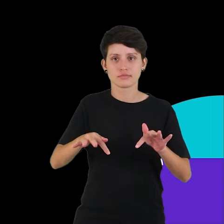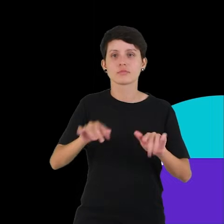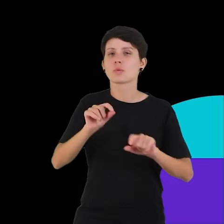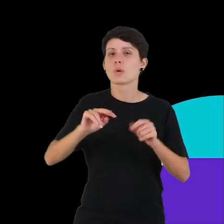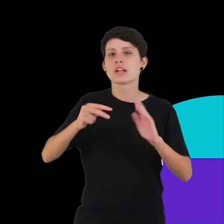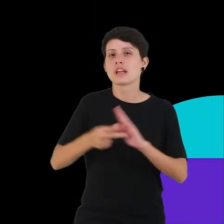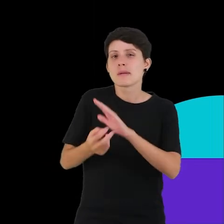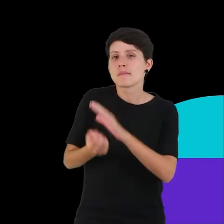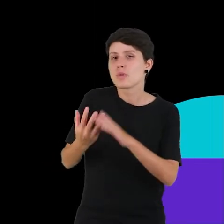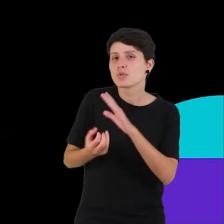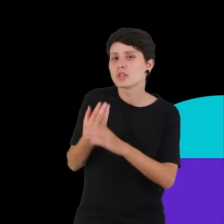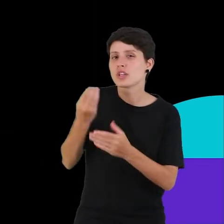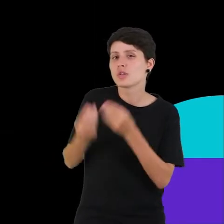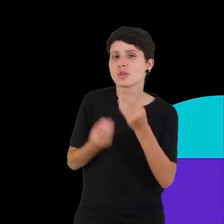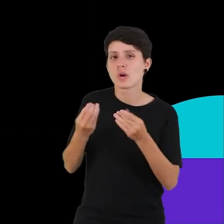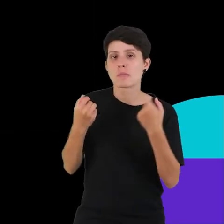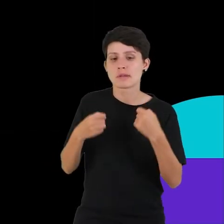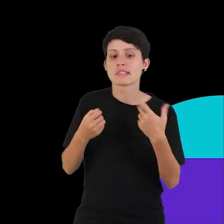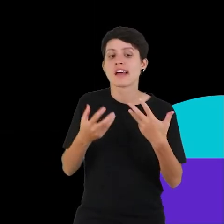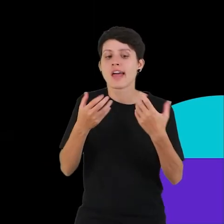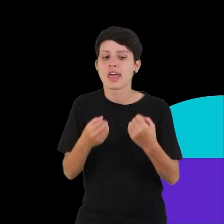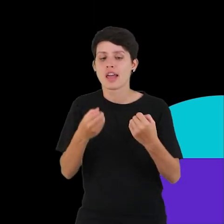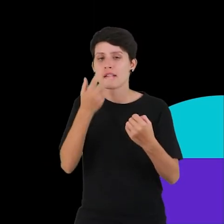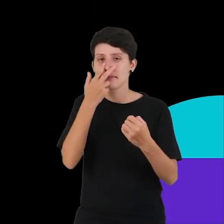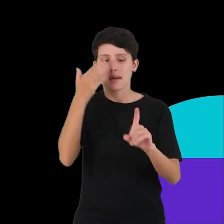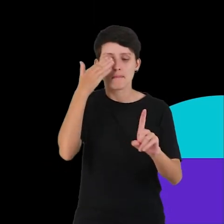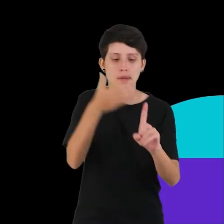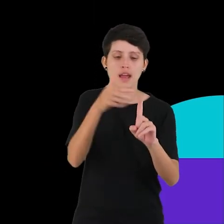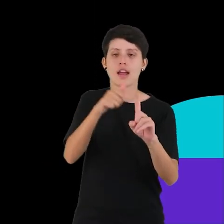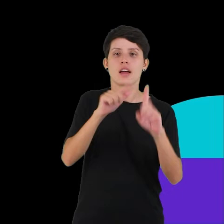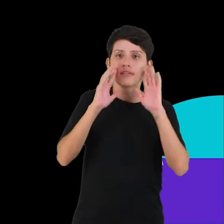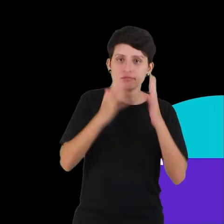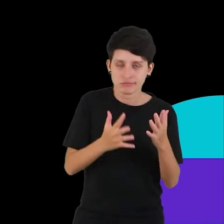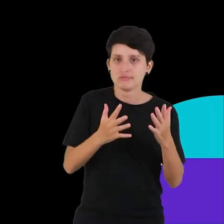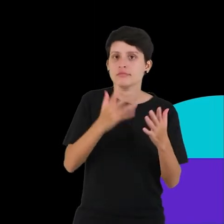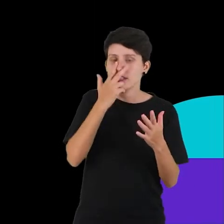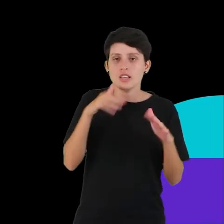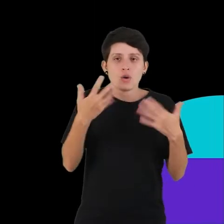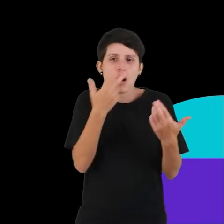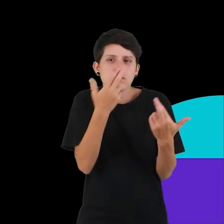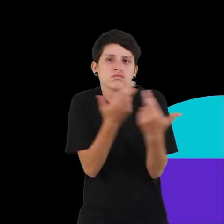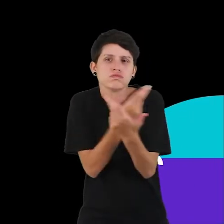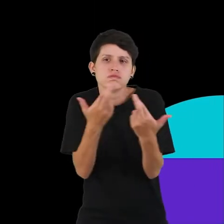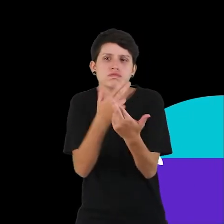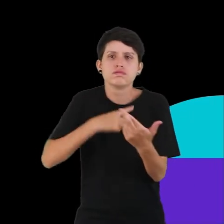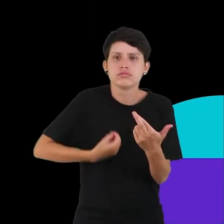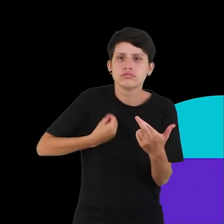que a gente tem que intervir no sistema. Então, o que está produzindo aquele problema? É ali que a gente tem que intervir, é mais nas causas, é